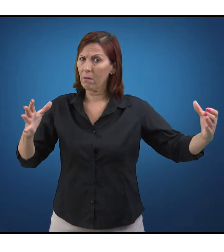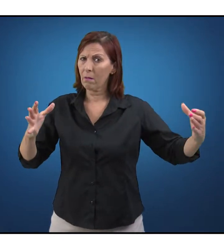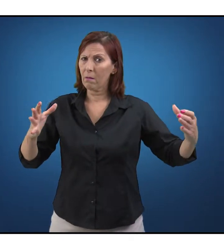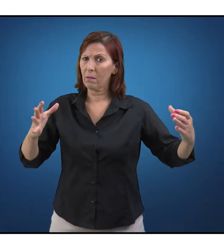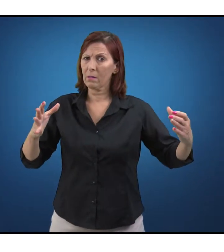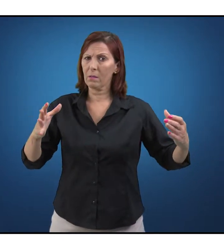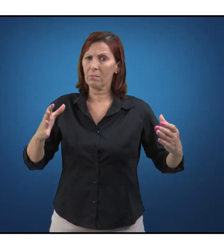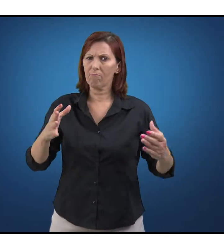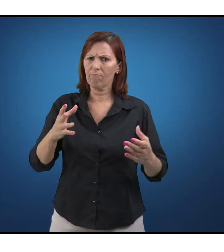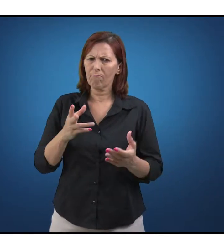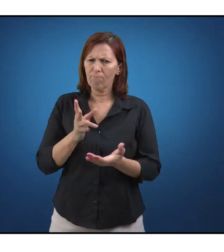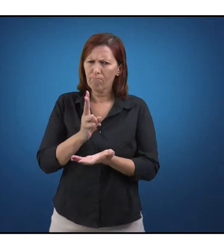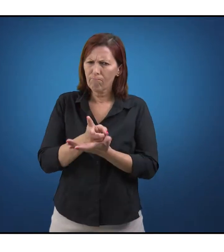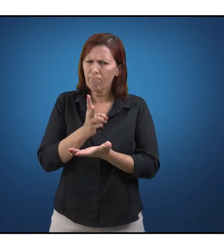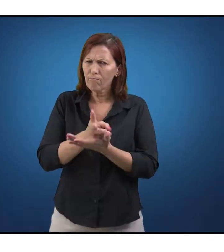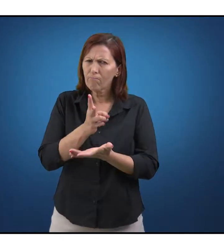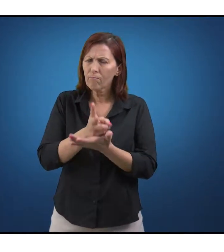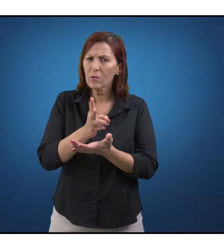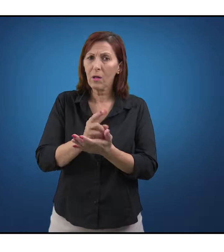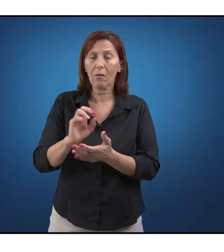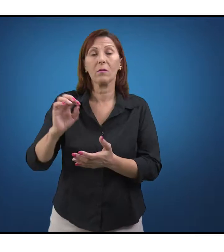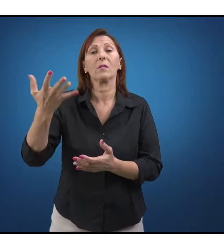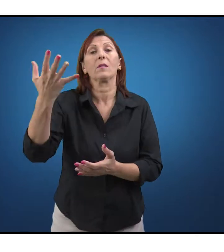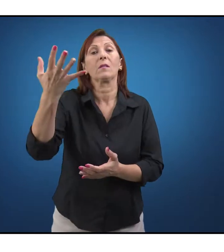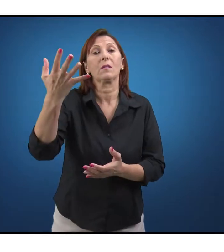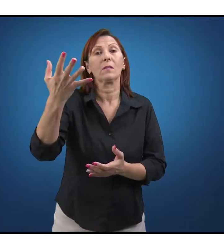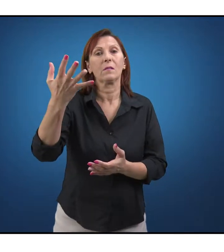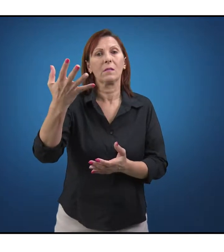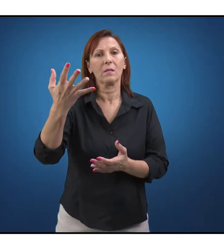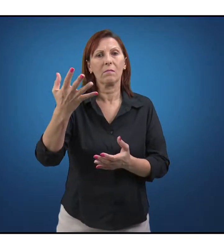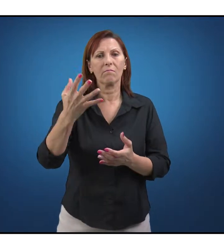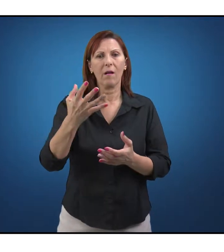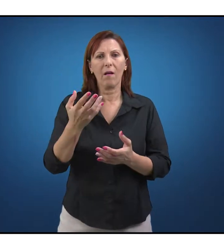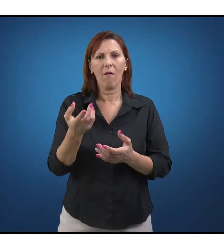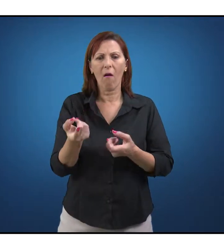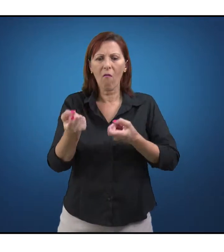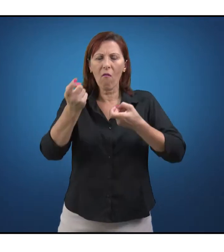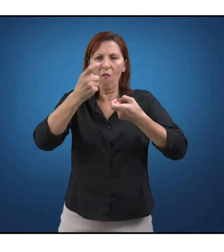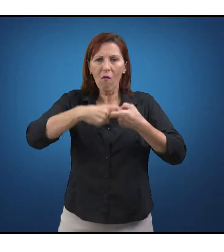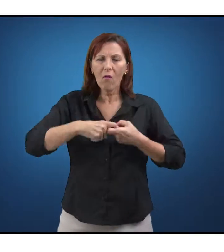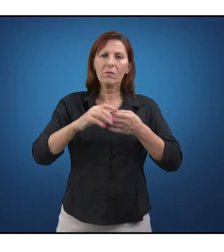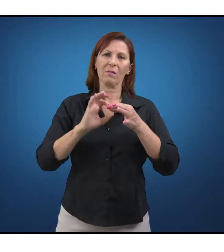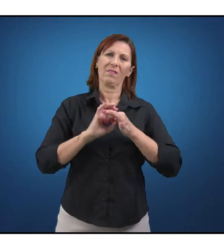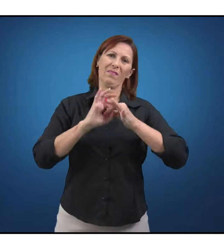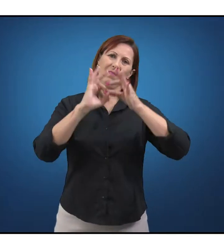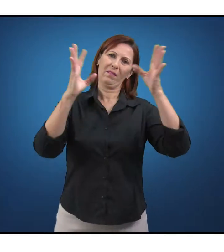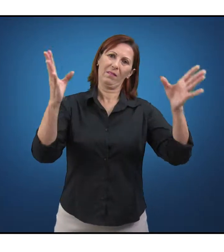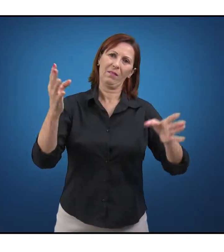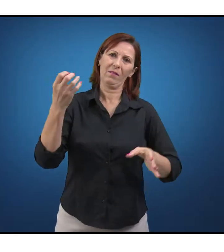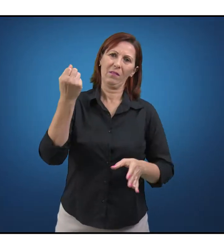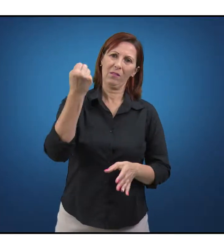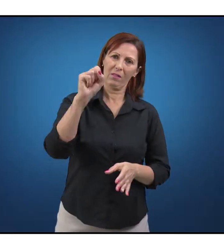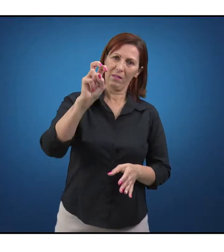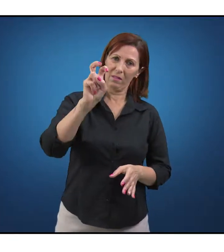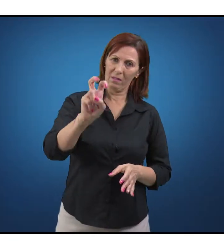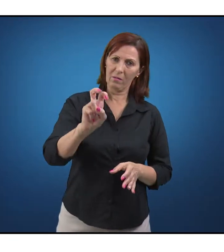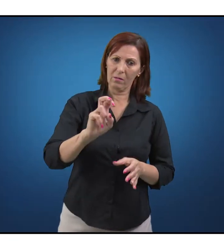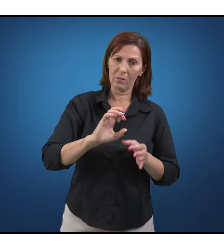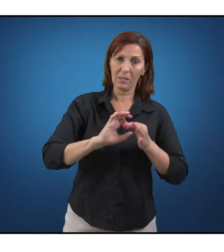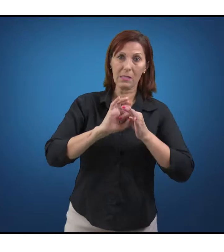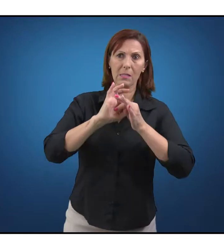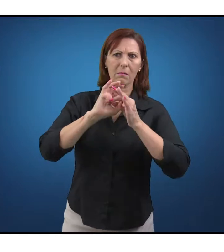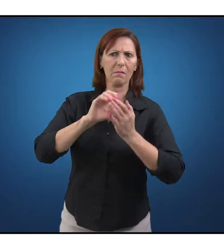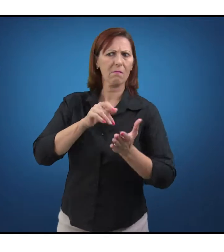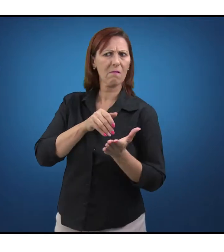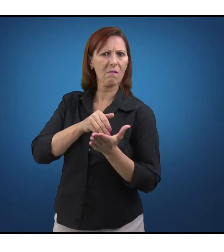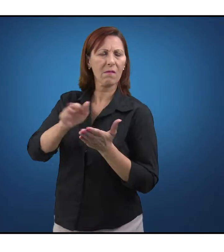a grande marcha para que isso tivesse ocorrido foi a redemocratização de 85, quando nós saímos da